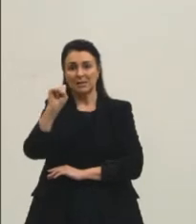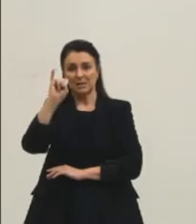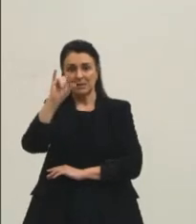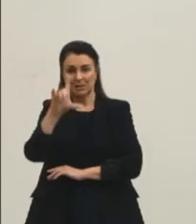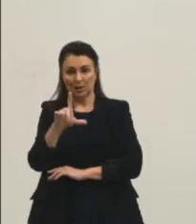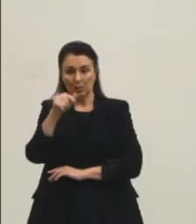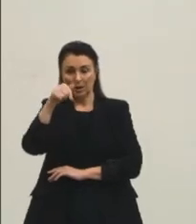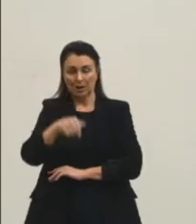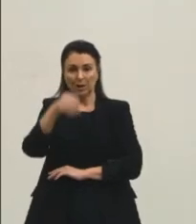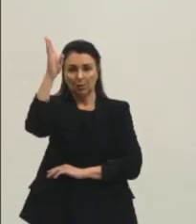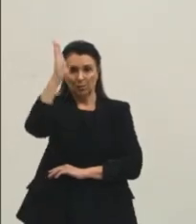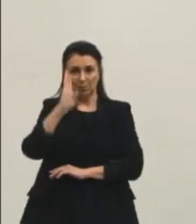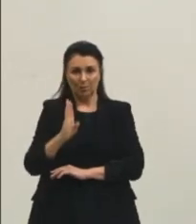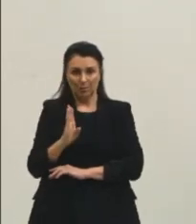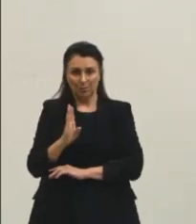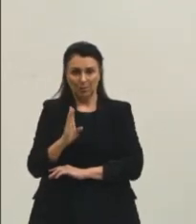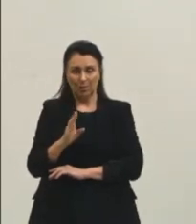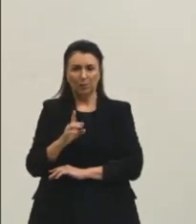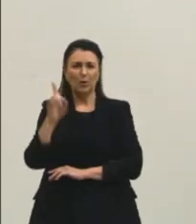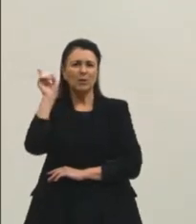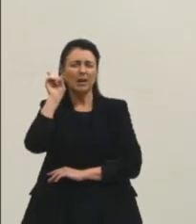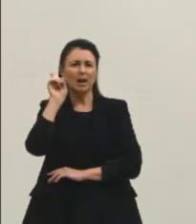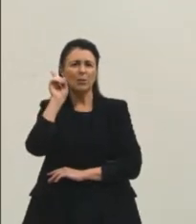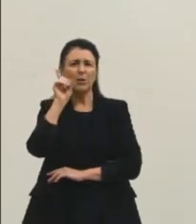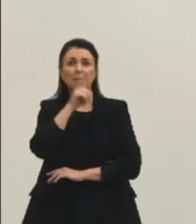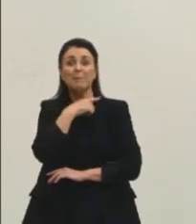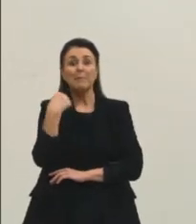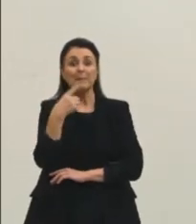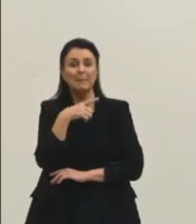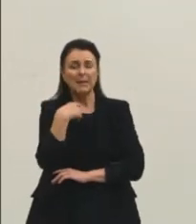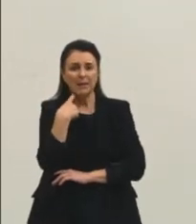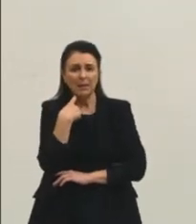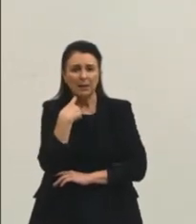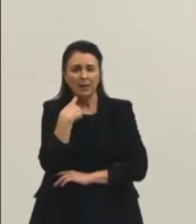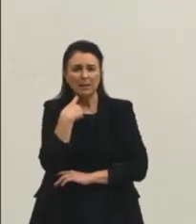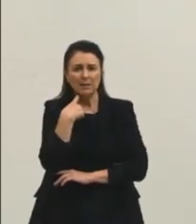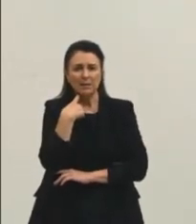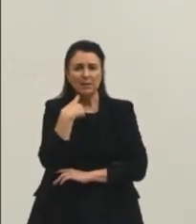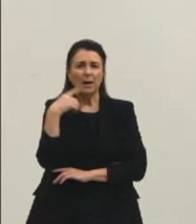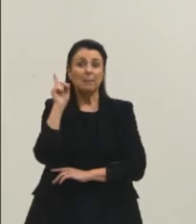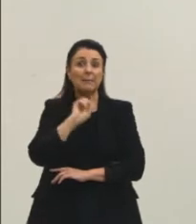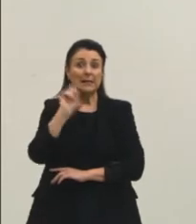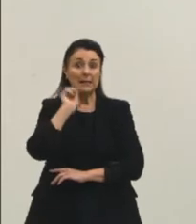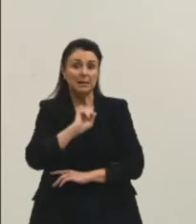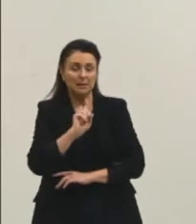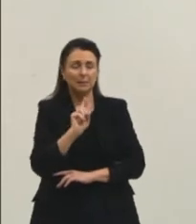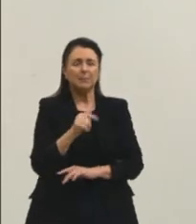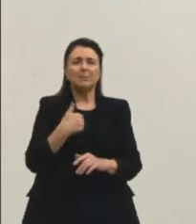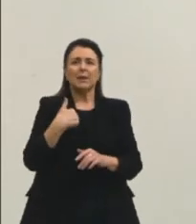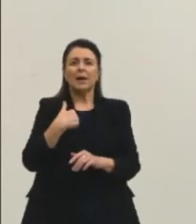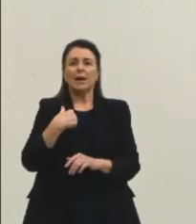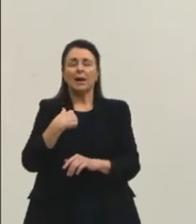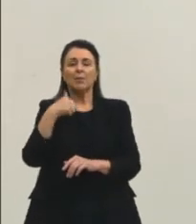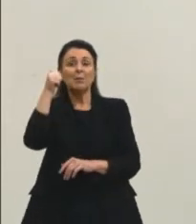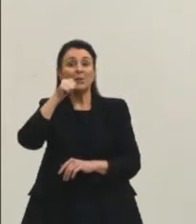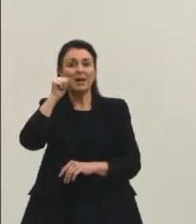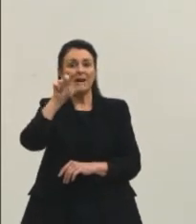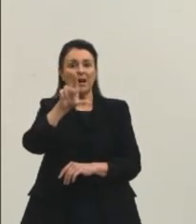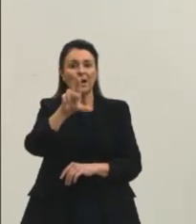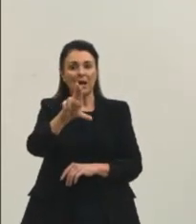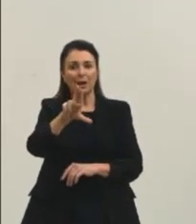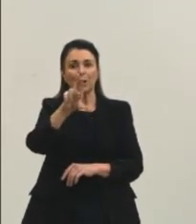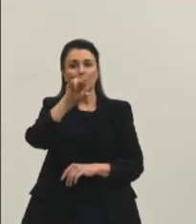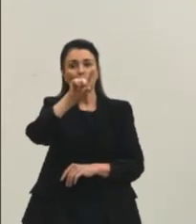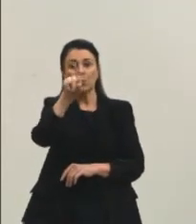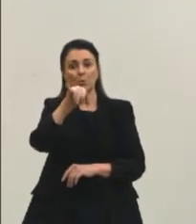importante que é o crânio da Luzia que seria então a pessoa mais antiga das Américas